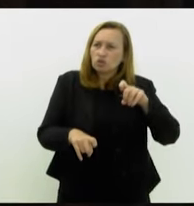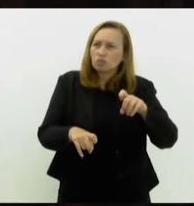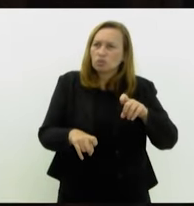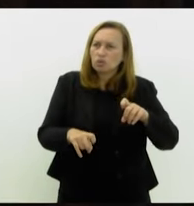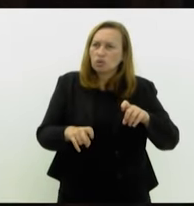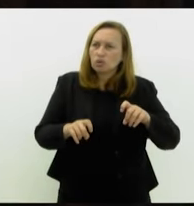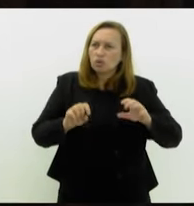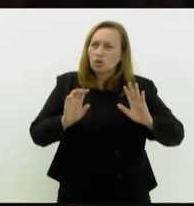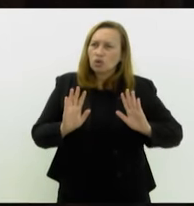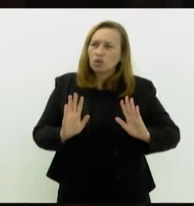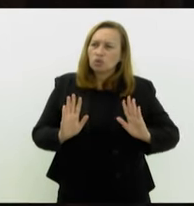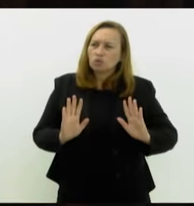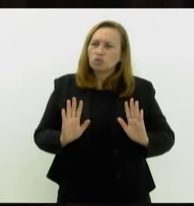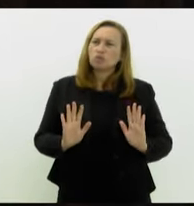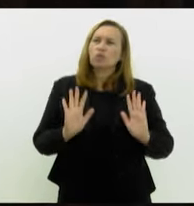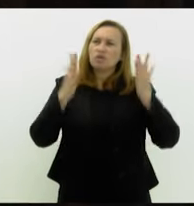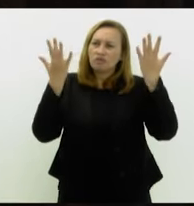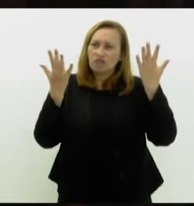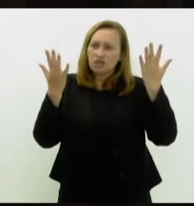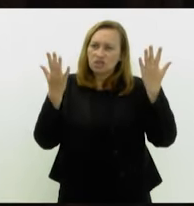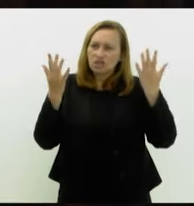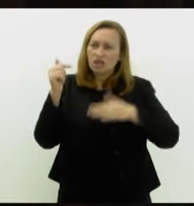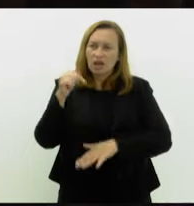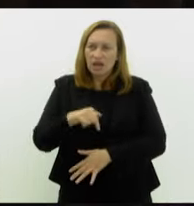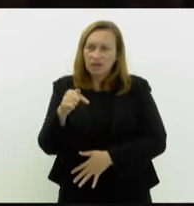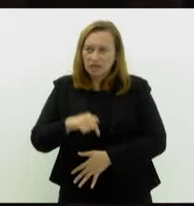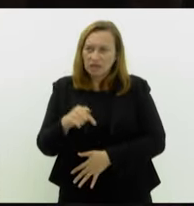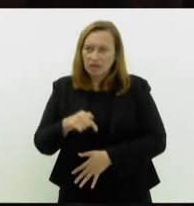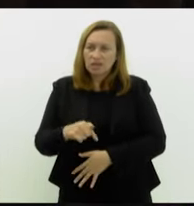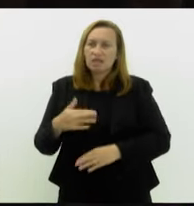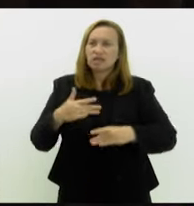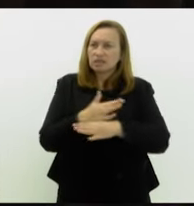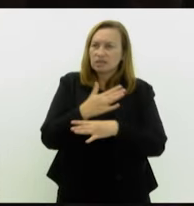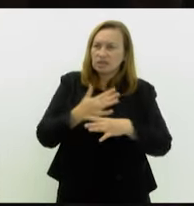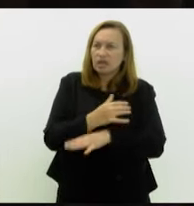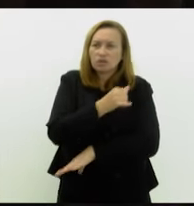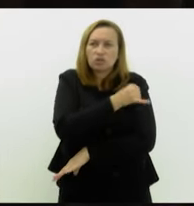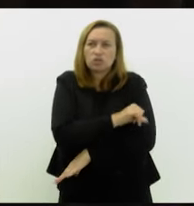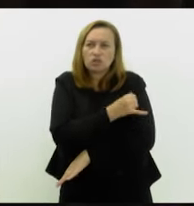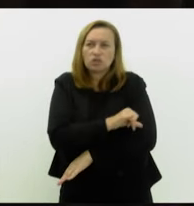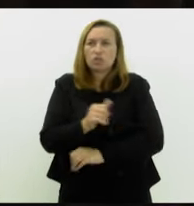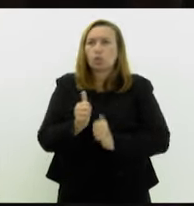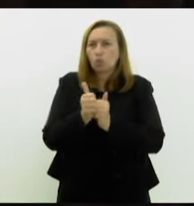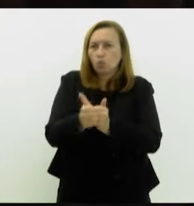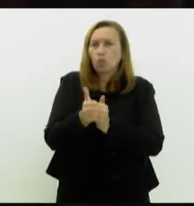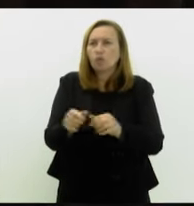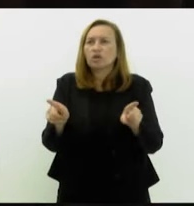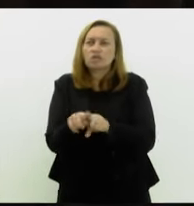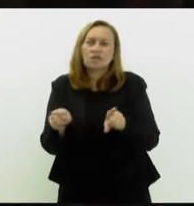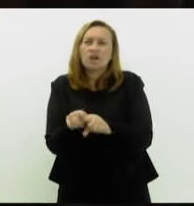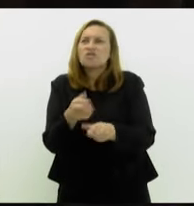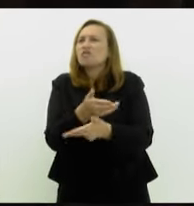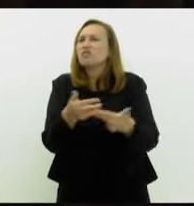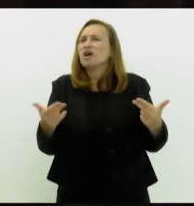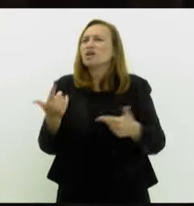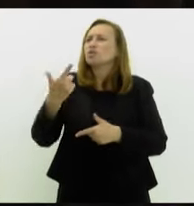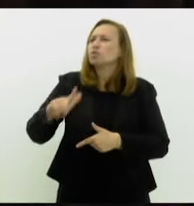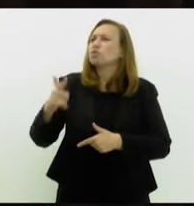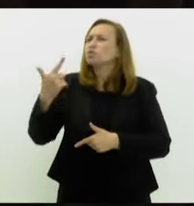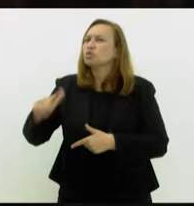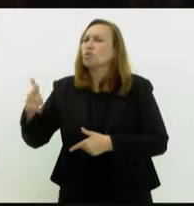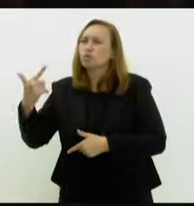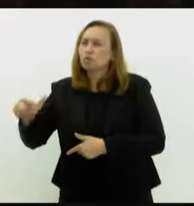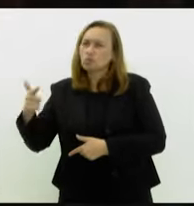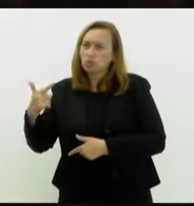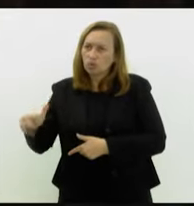eh aqui na Lapa na Cidade do Rio de Janeiro e nós estamos acompanhando também uma série de tentativas